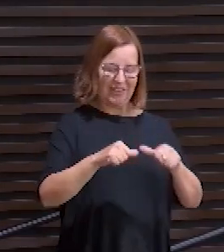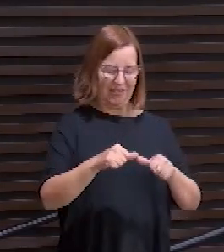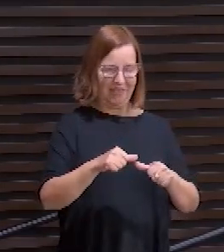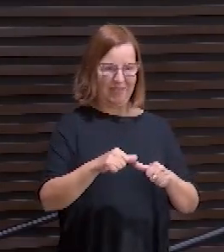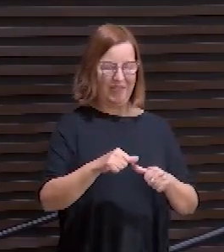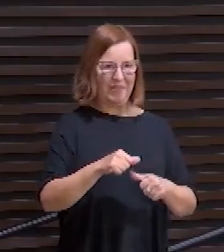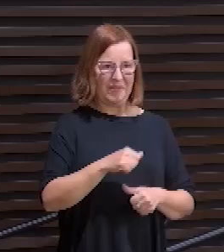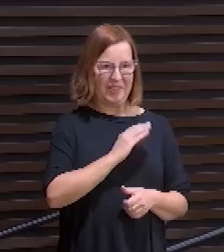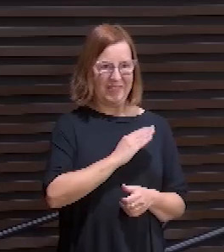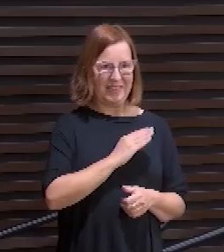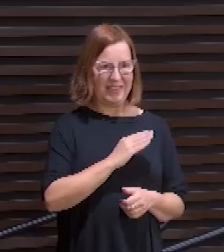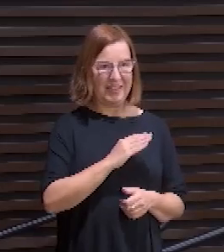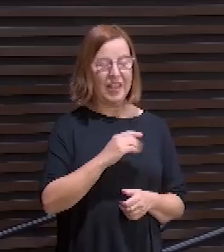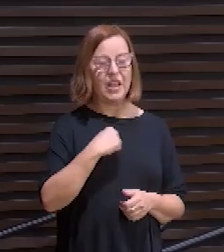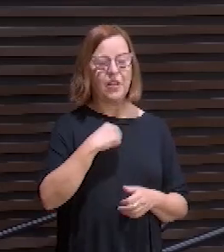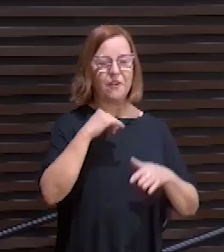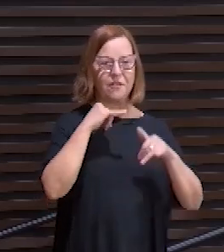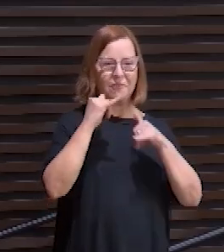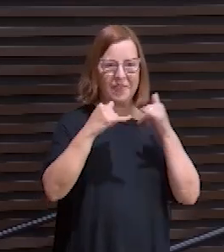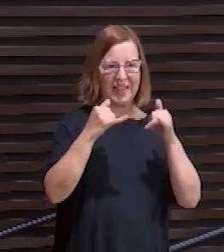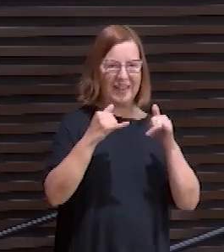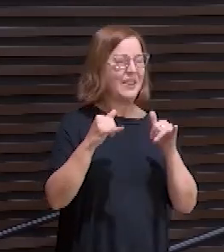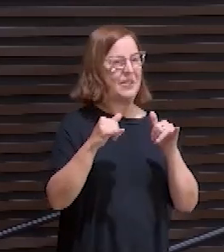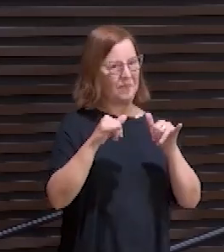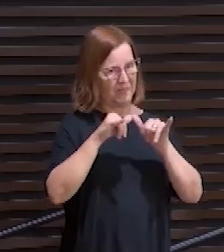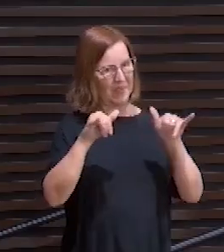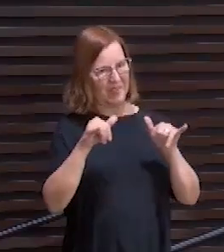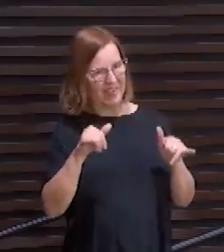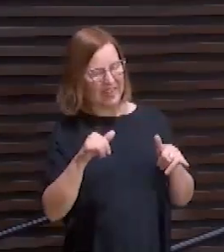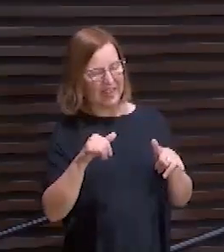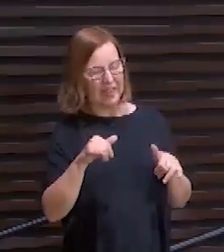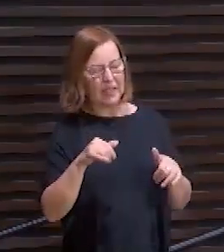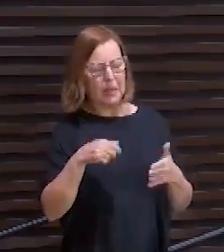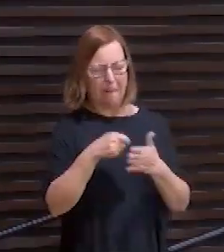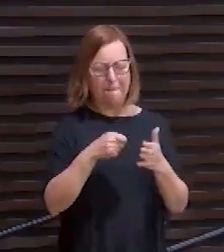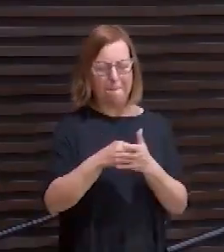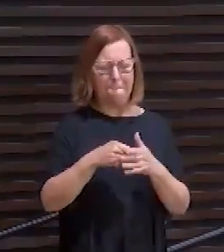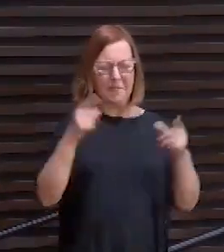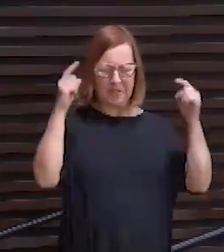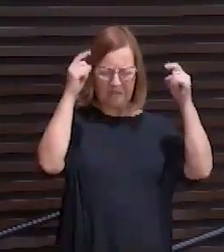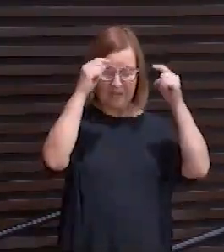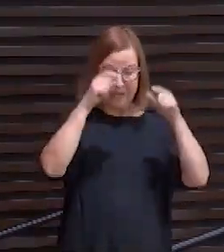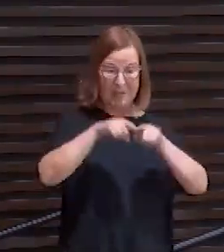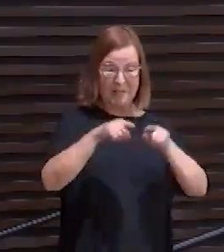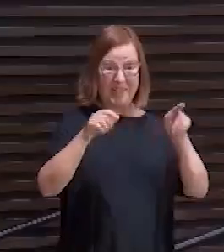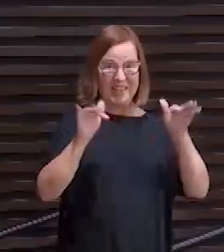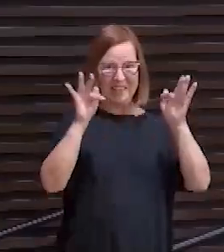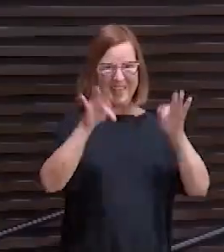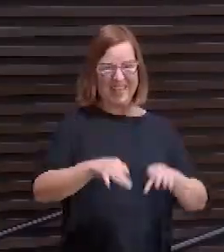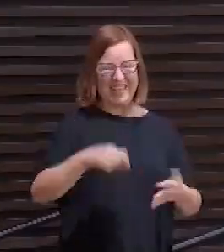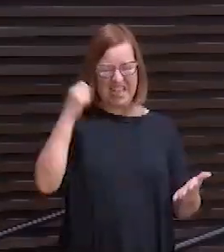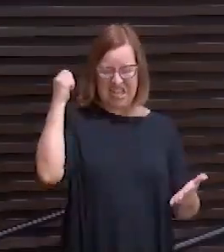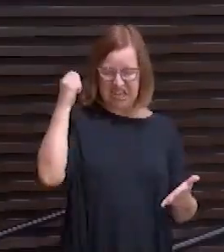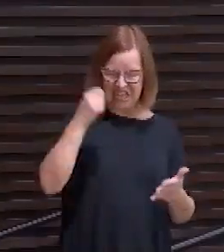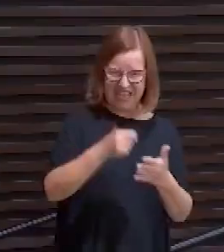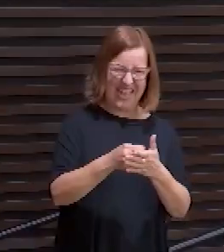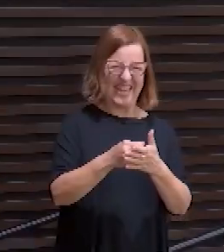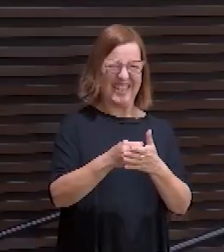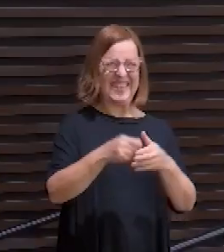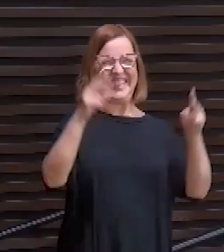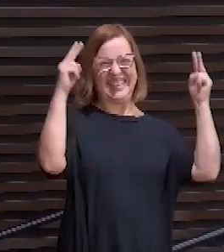fora, eu digo para você, a batalha será difícil, será árdua, mas o final é garantido e é